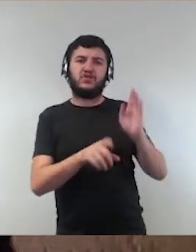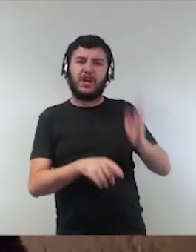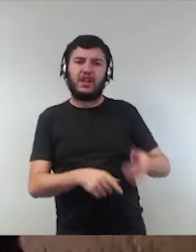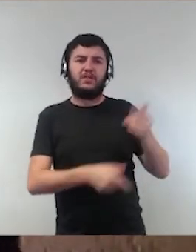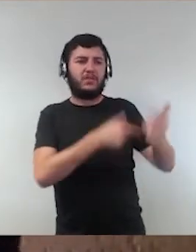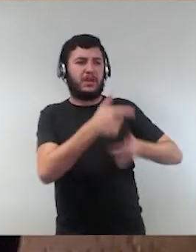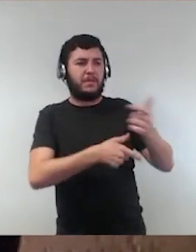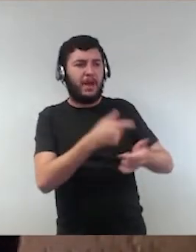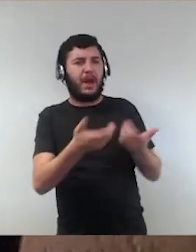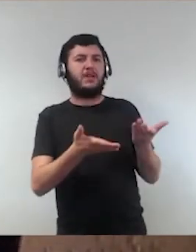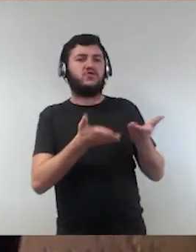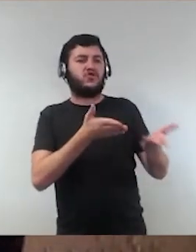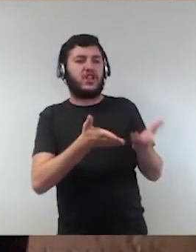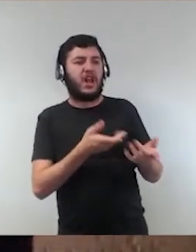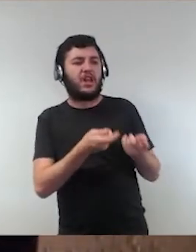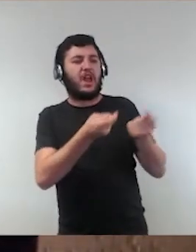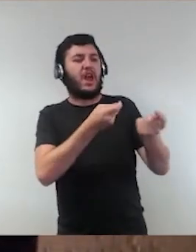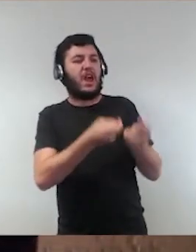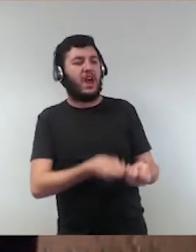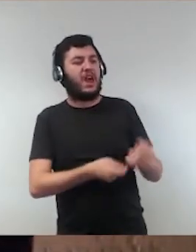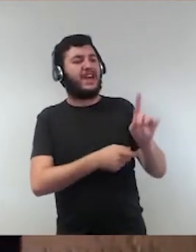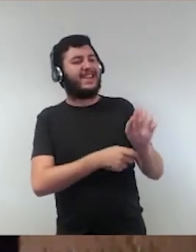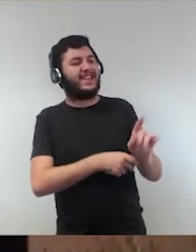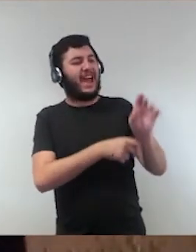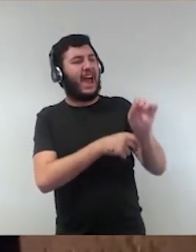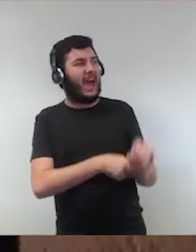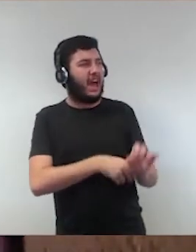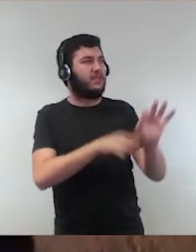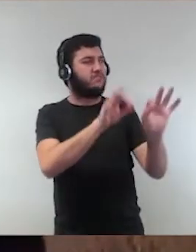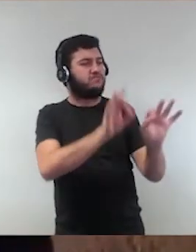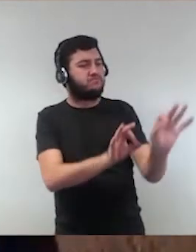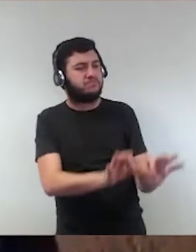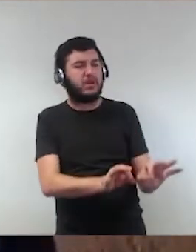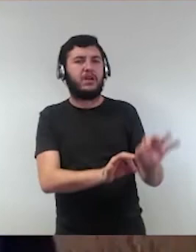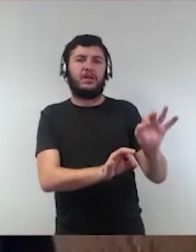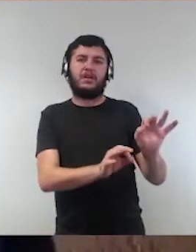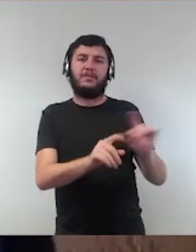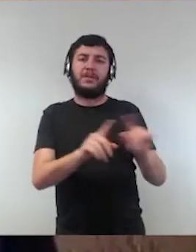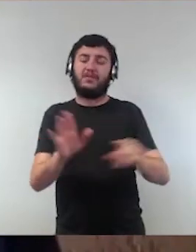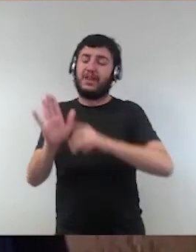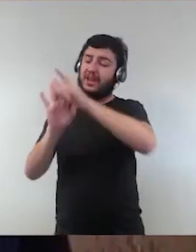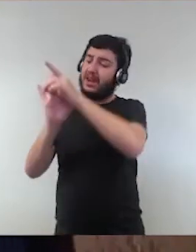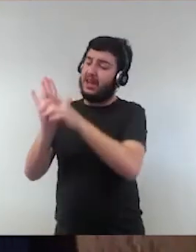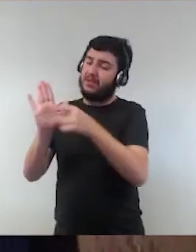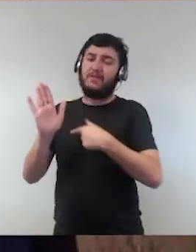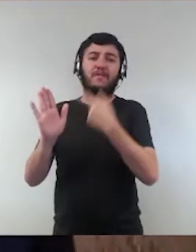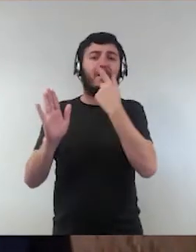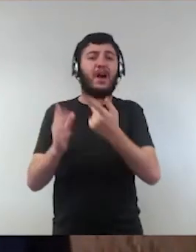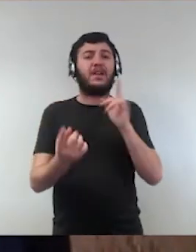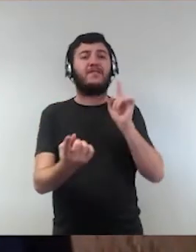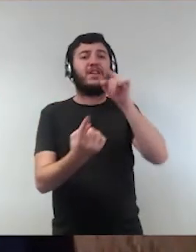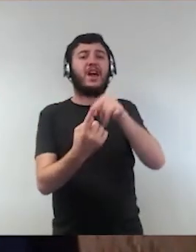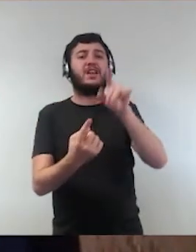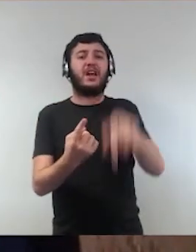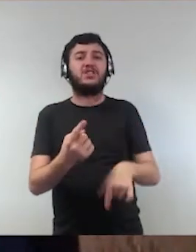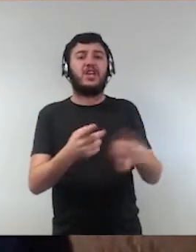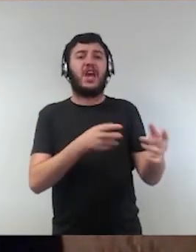partir da finalidade para o qual ele foi concedido. Isso é, o decreto considera a finalidade do tratamento